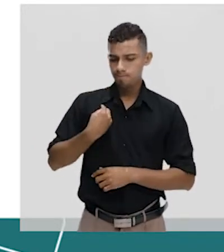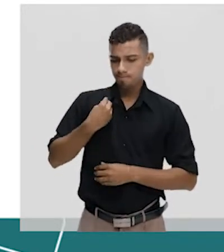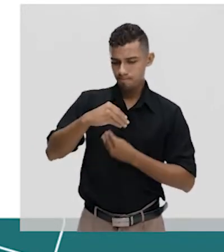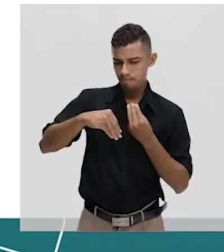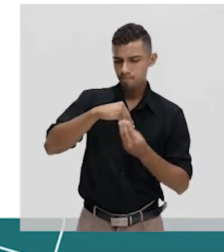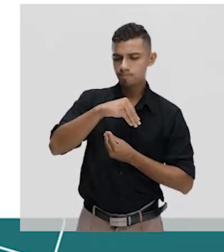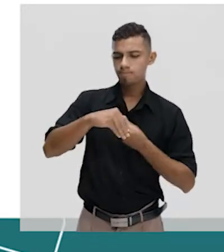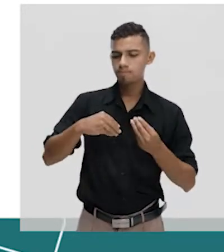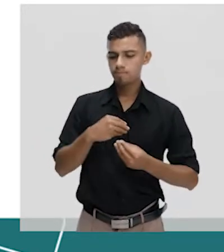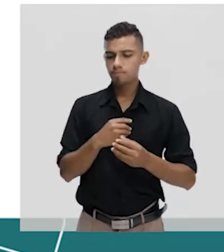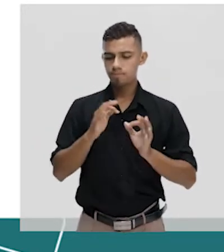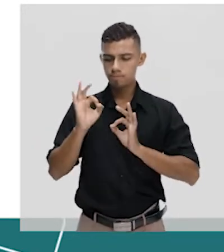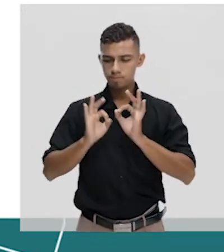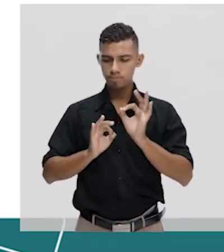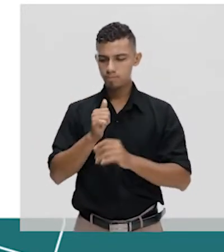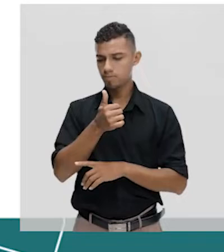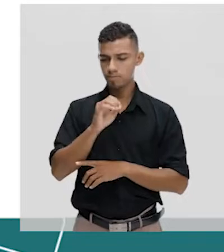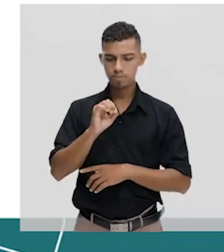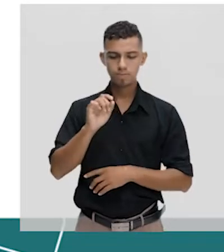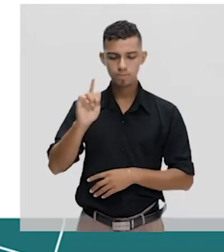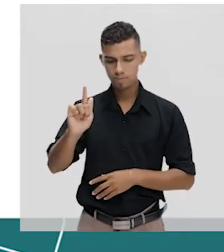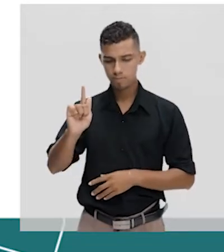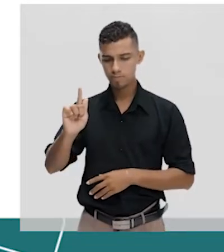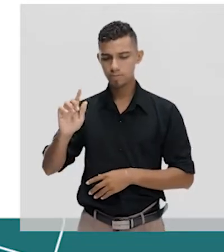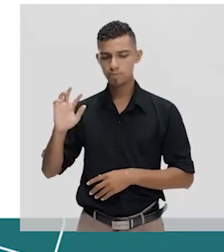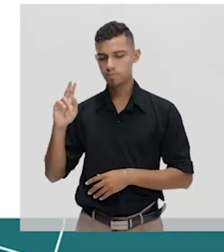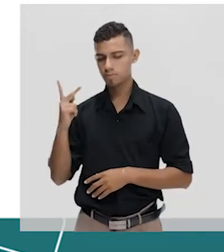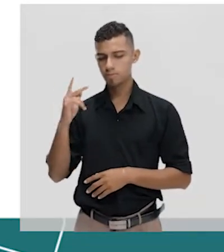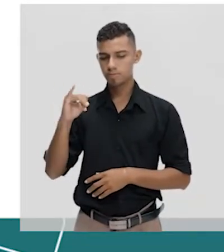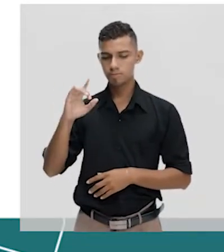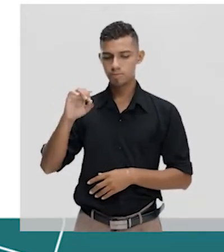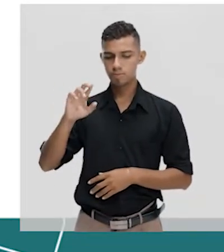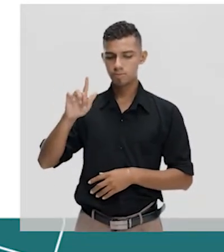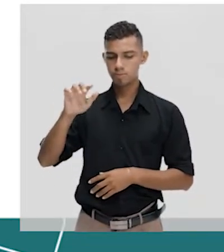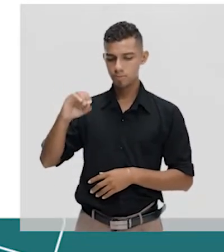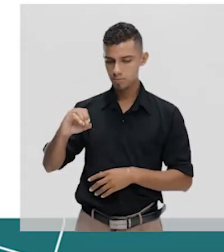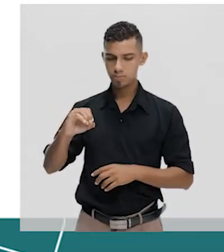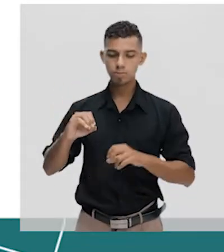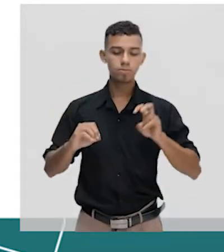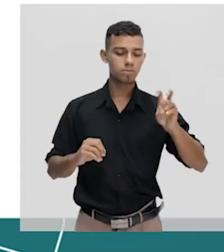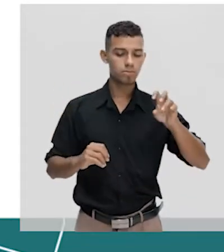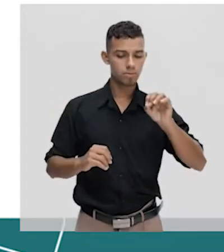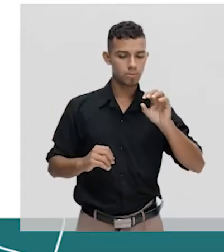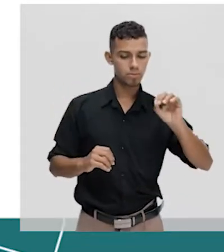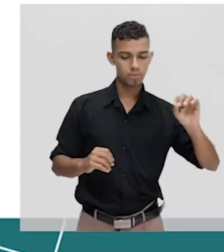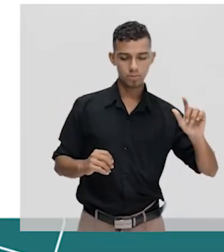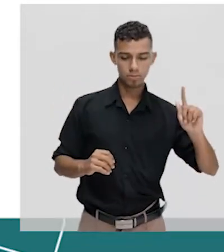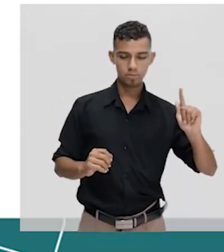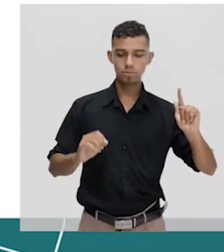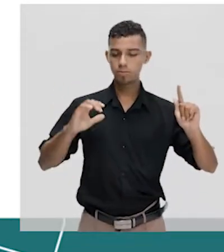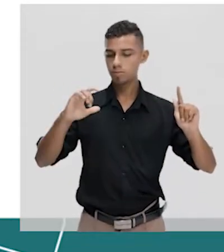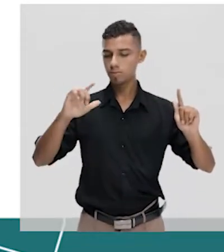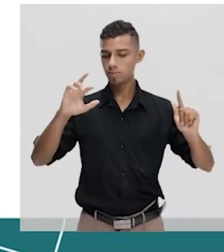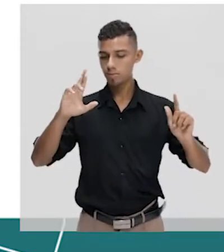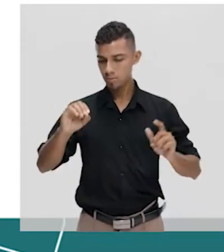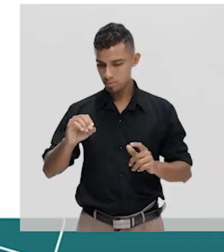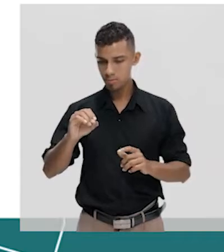10 gramas de hidrogênio e 500 gramas de cloro. Após a